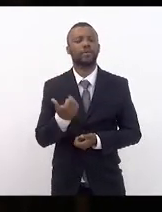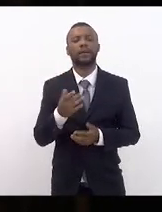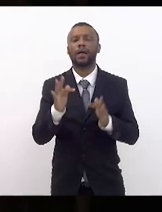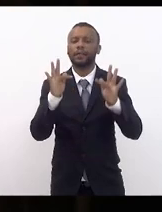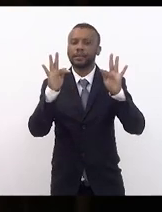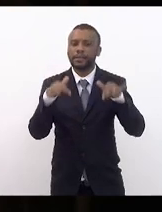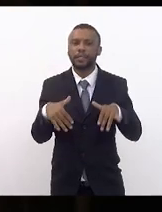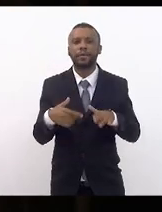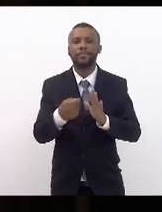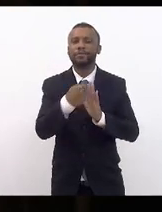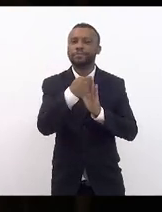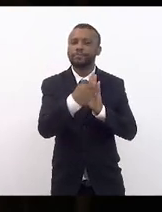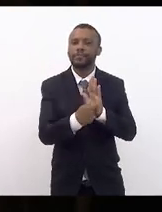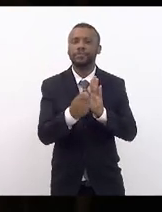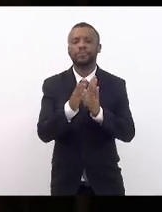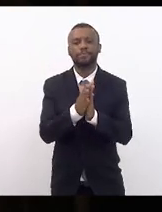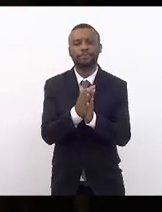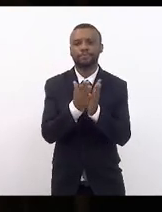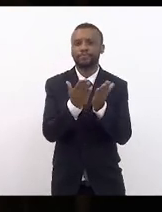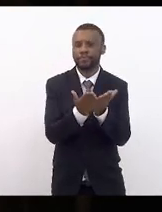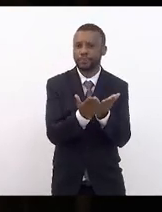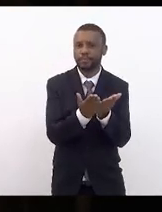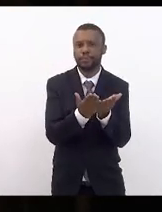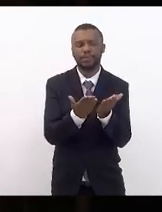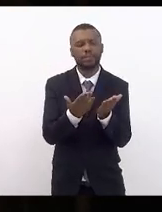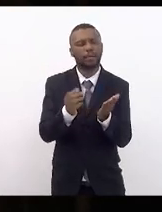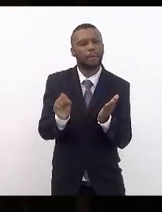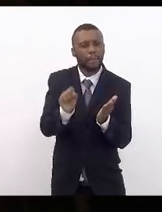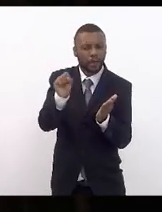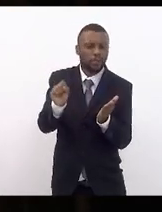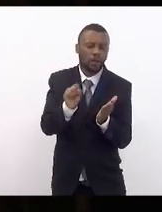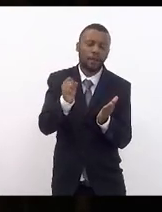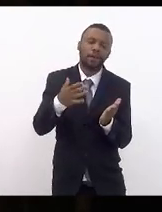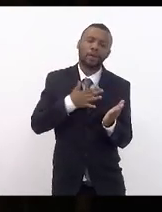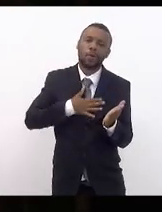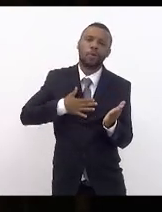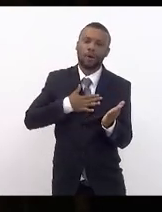com um texto bíblico que a minha sogra gosta muito.